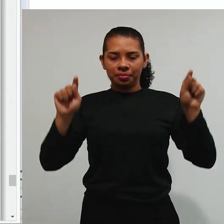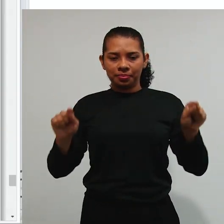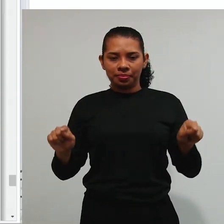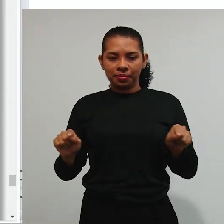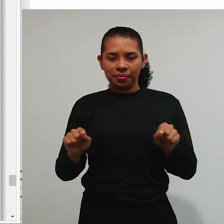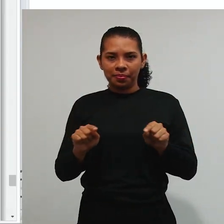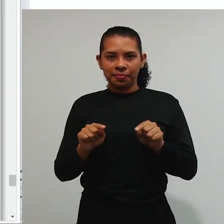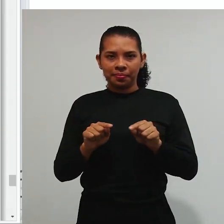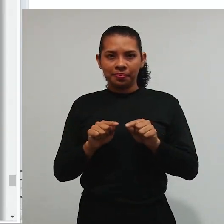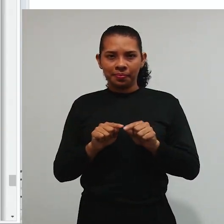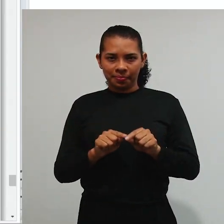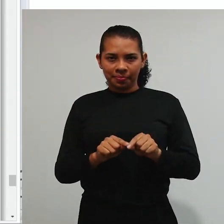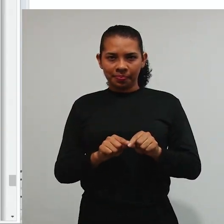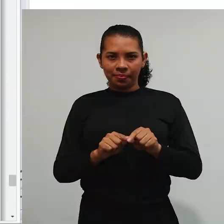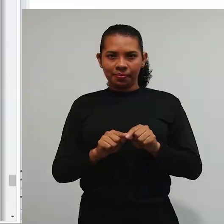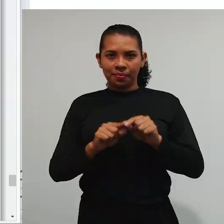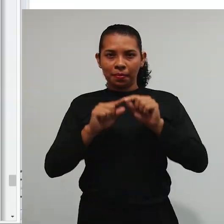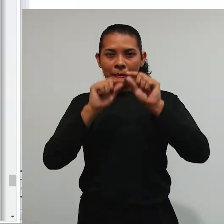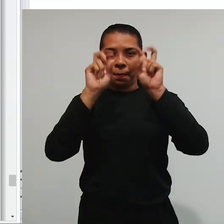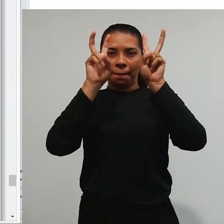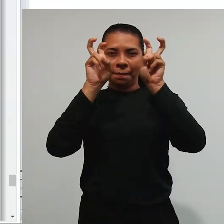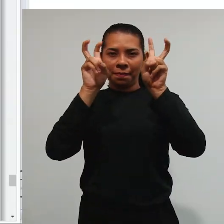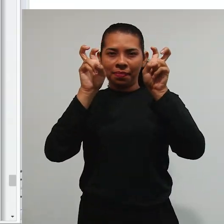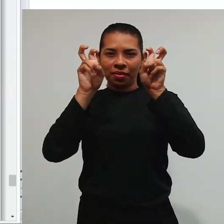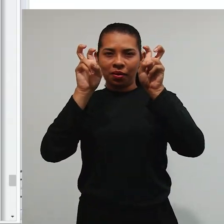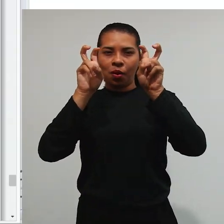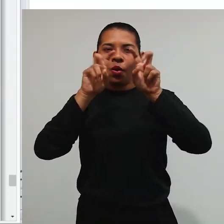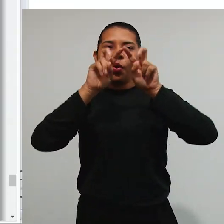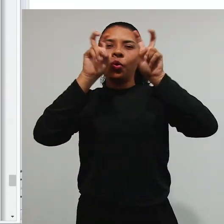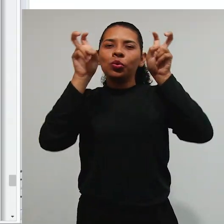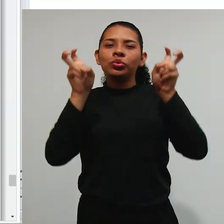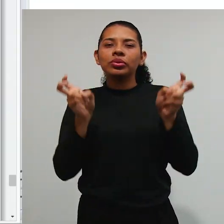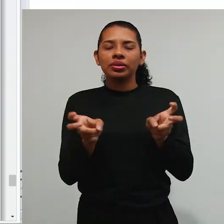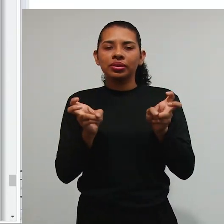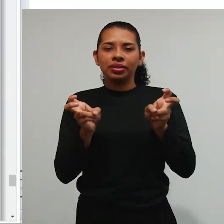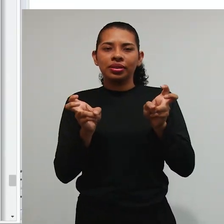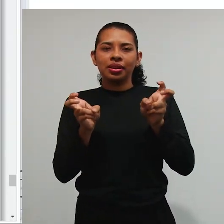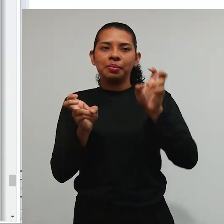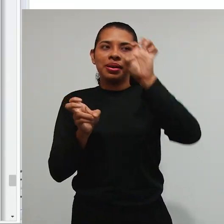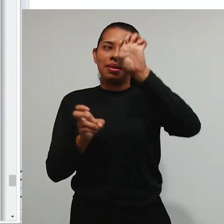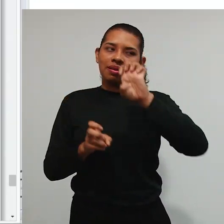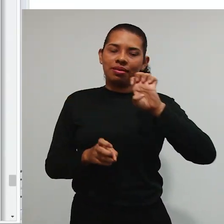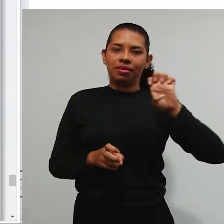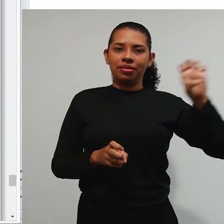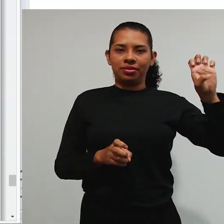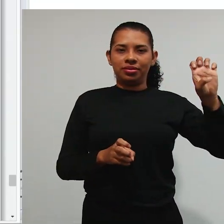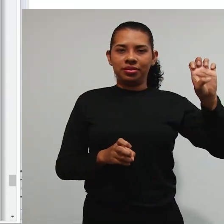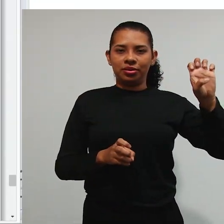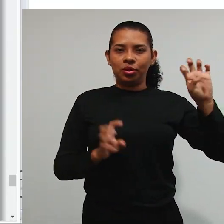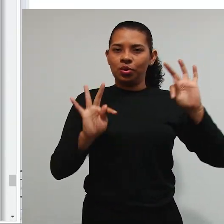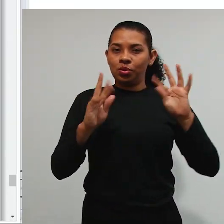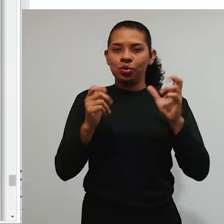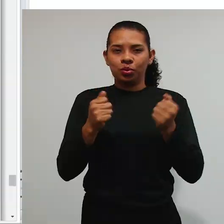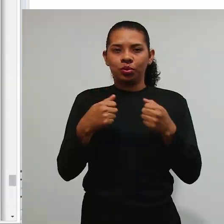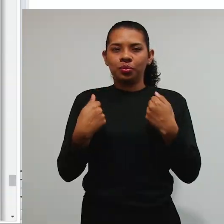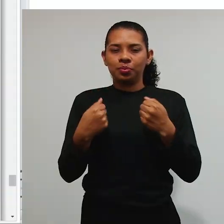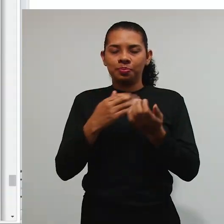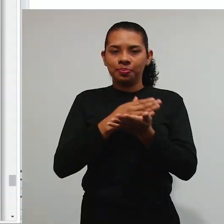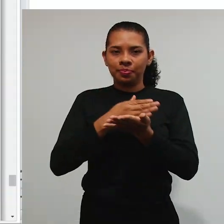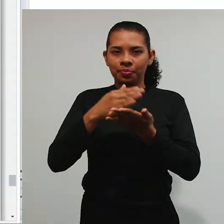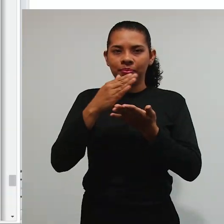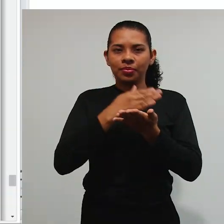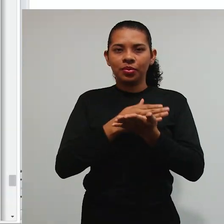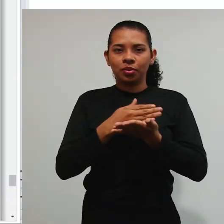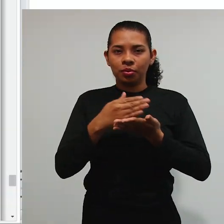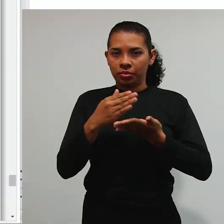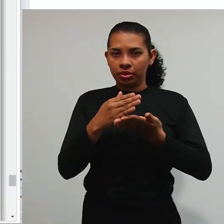cima, alinhados à esquerda, separado por um espaço. Os títulos das sessões primárias devem começar quando